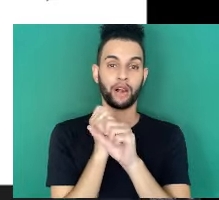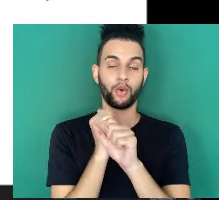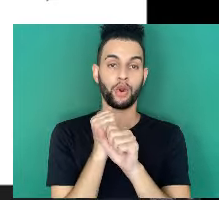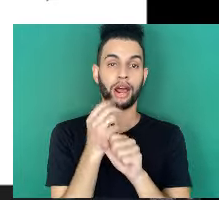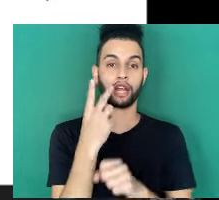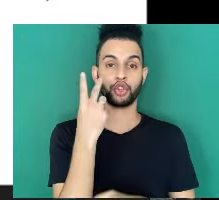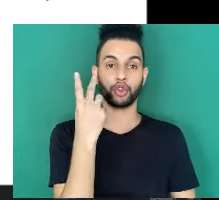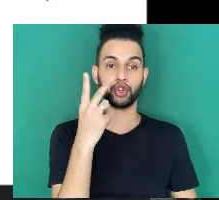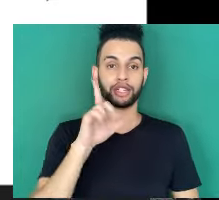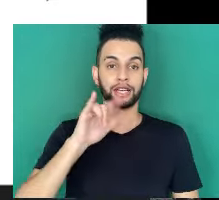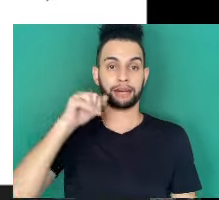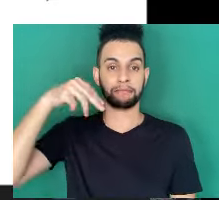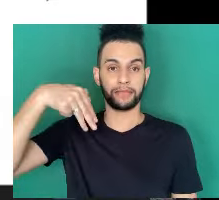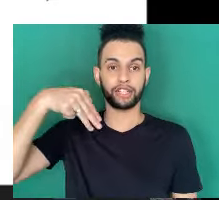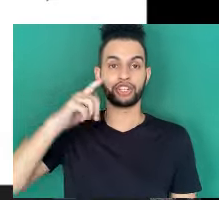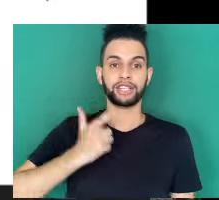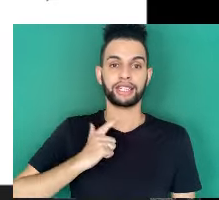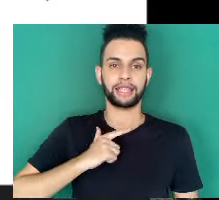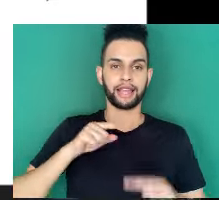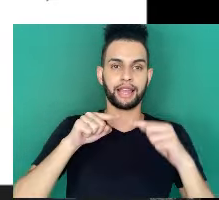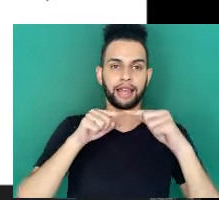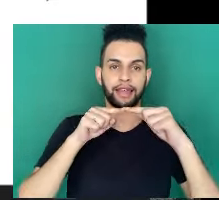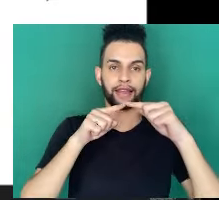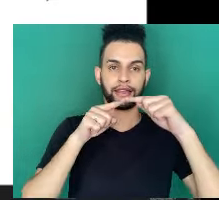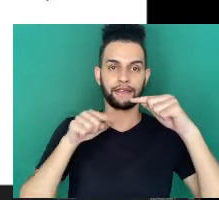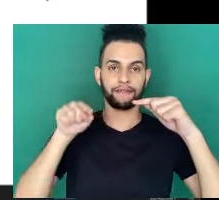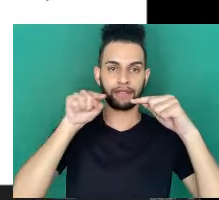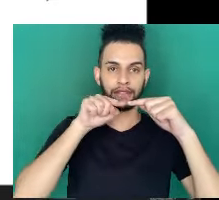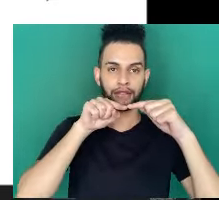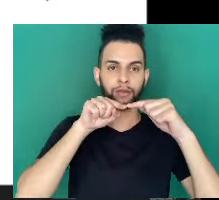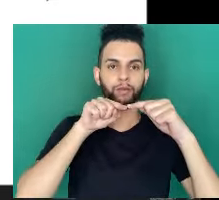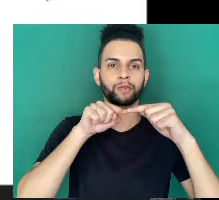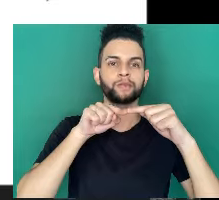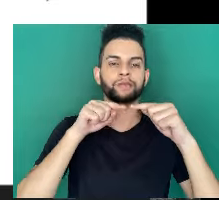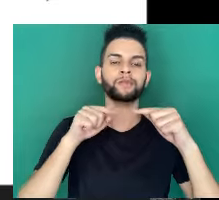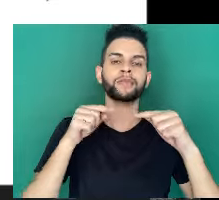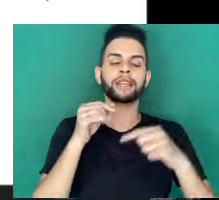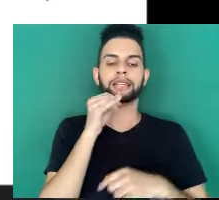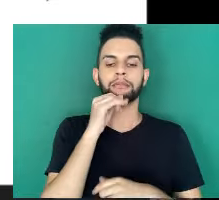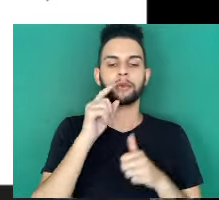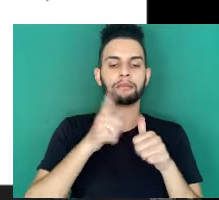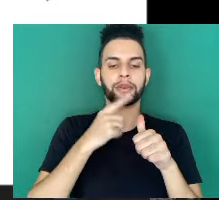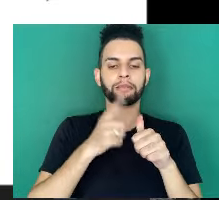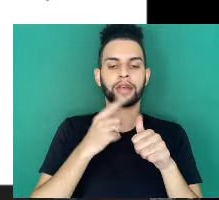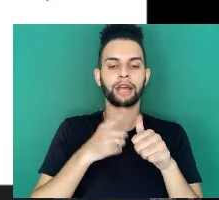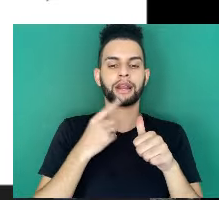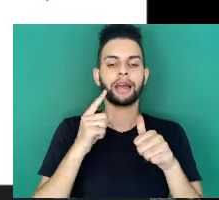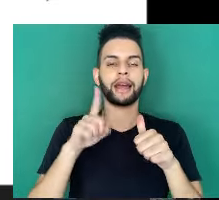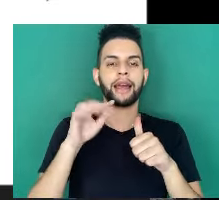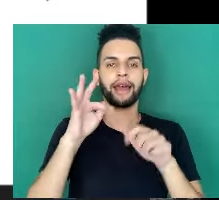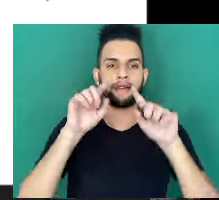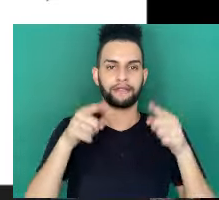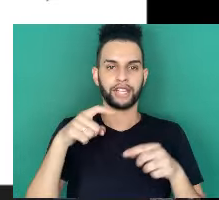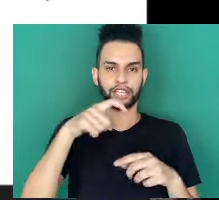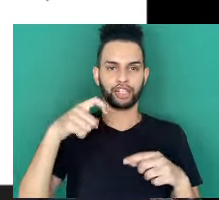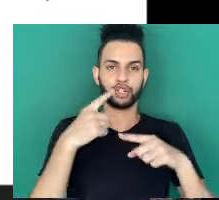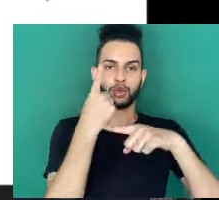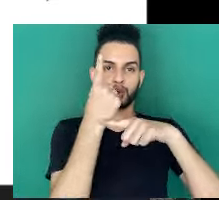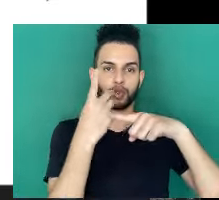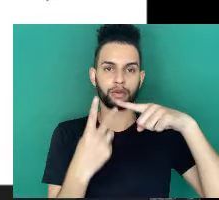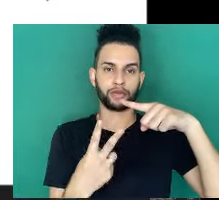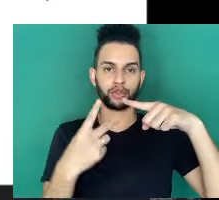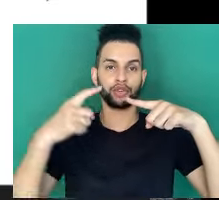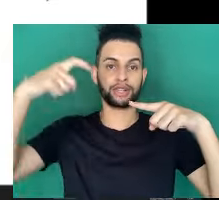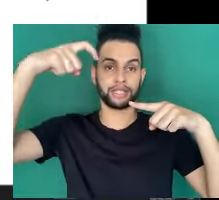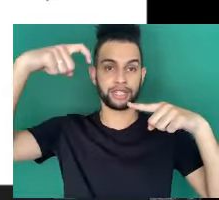limites envolvendo o infinito. Vamos pegar a função 1 sobre 2 elevado a x, que tem esse